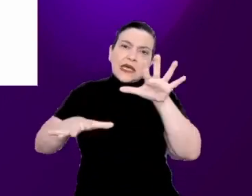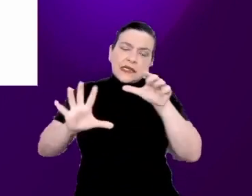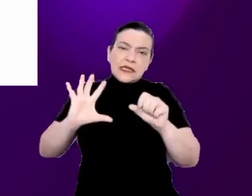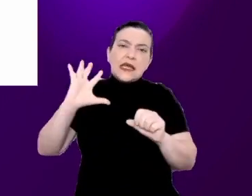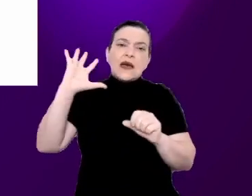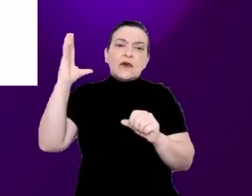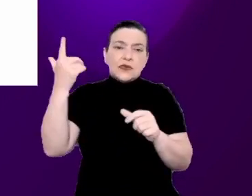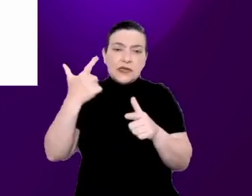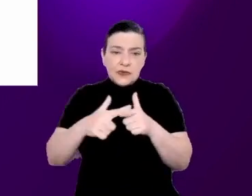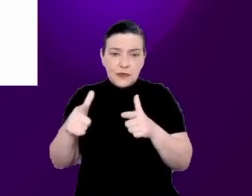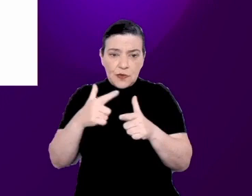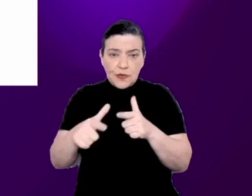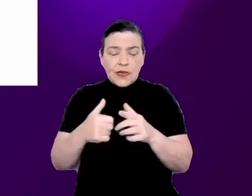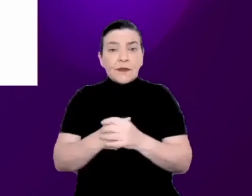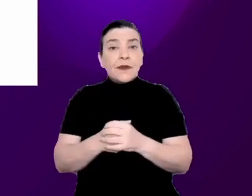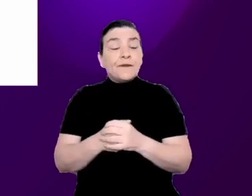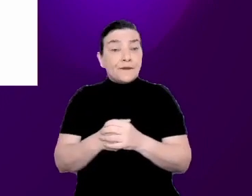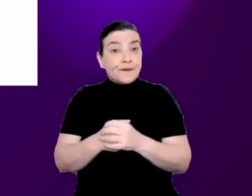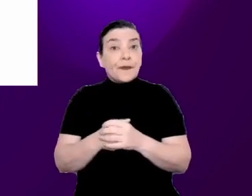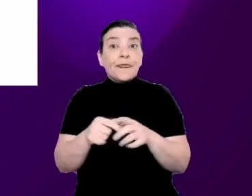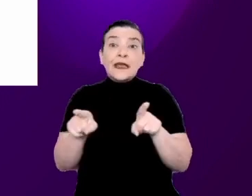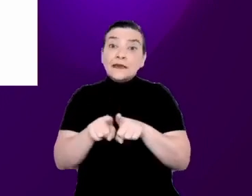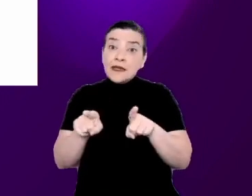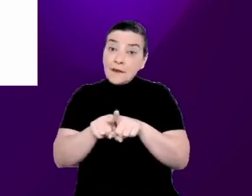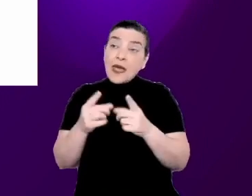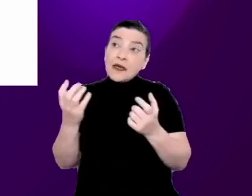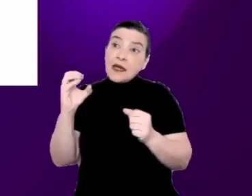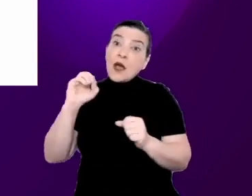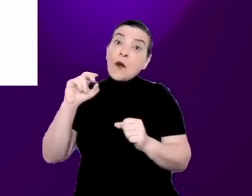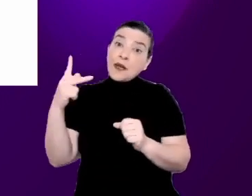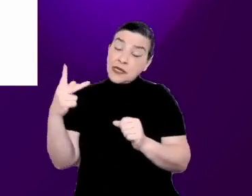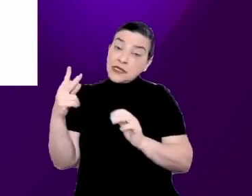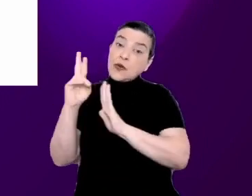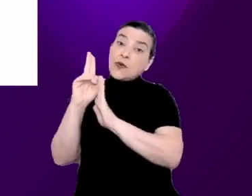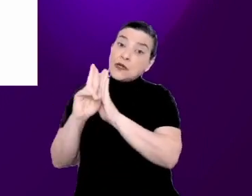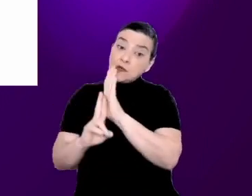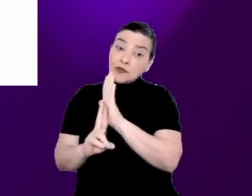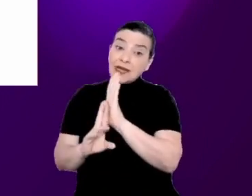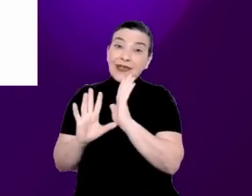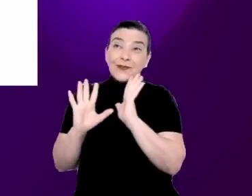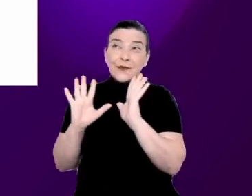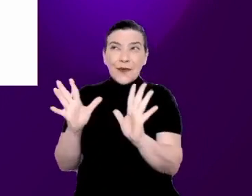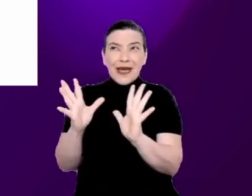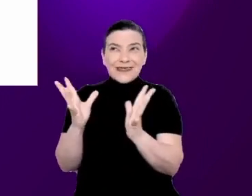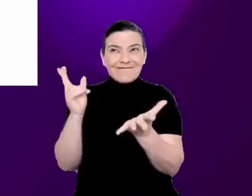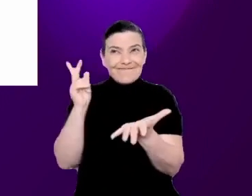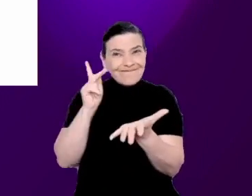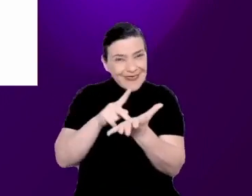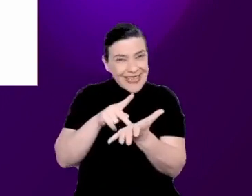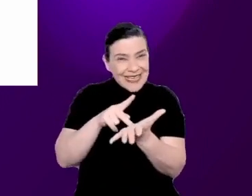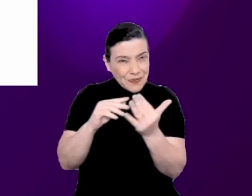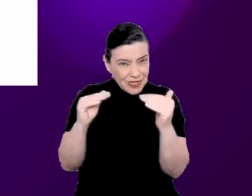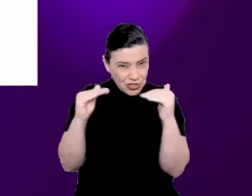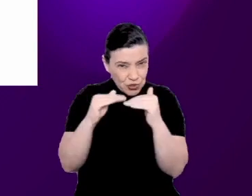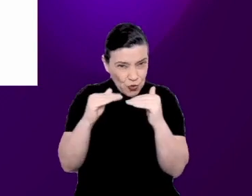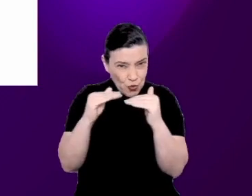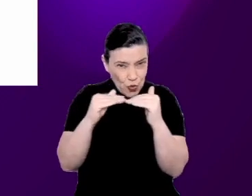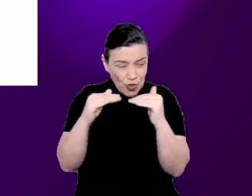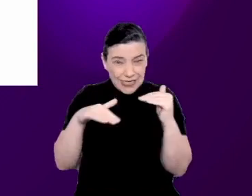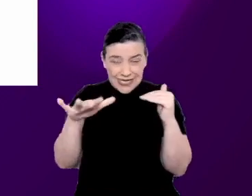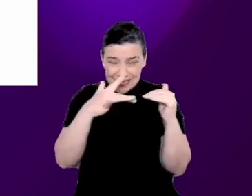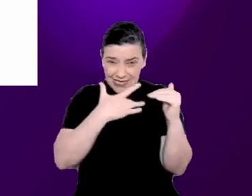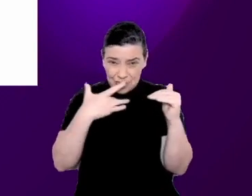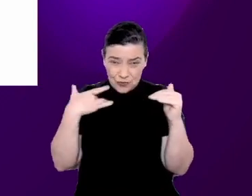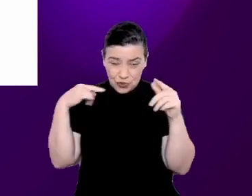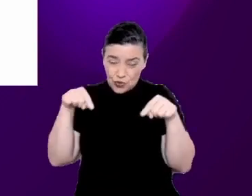caminho. E essa operação também traz resultado, porém não necessariamente o resultado que a gente quer, que a gente precisa ou que o sistema de saúde precisa nesse